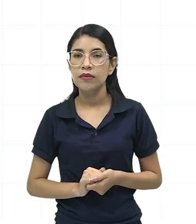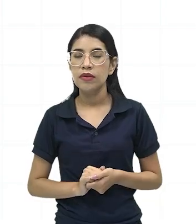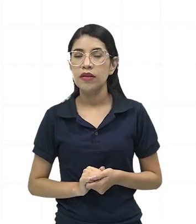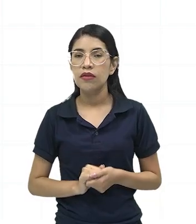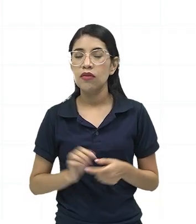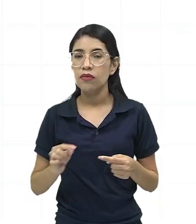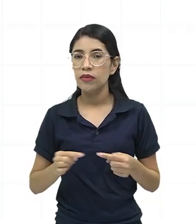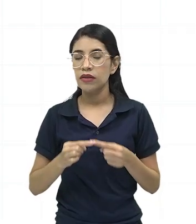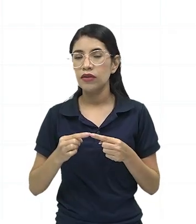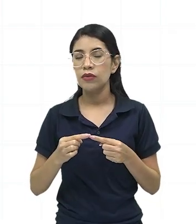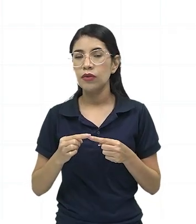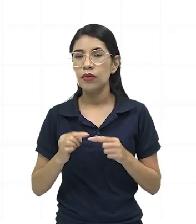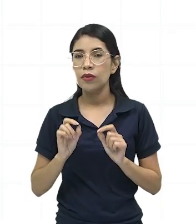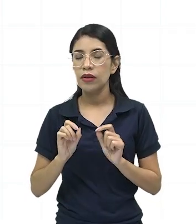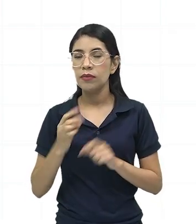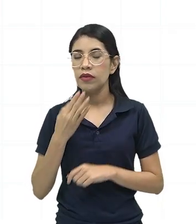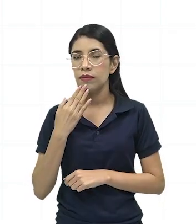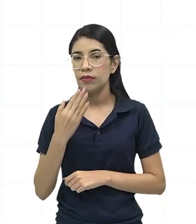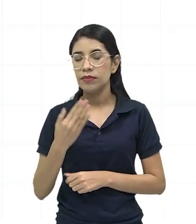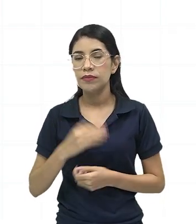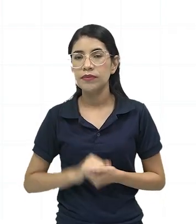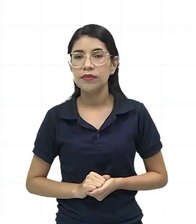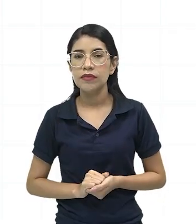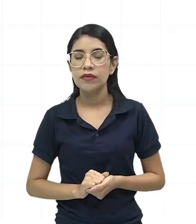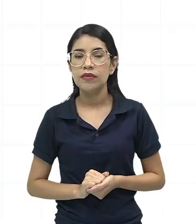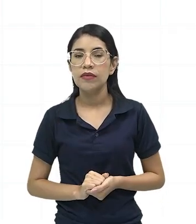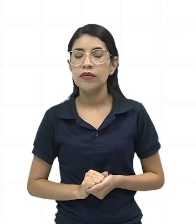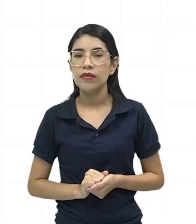que foi solicitado. Funciona como conforme, né?